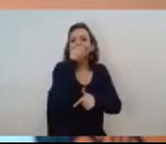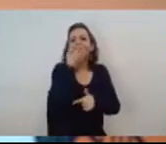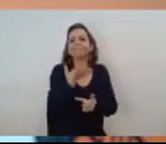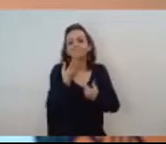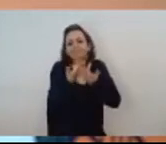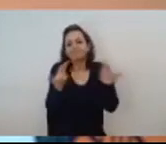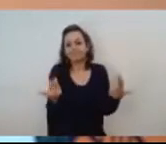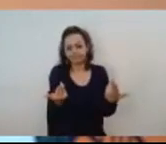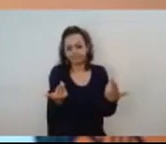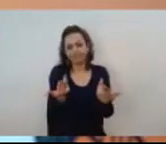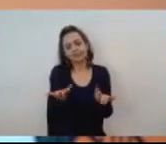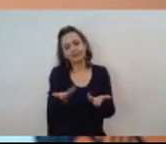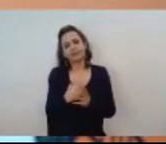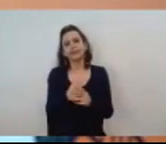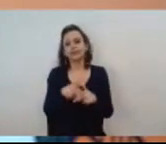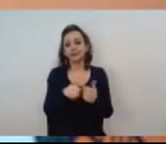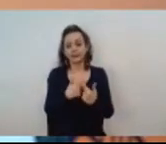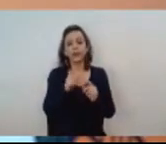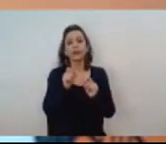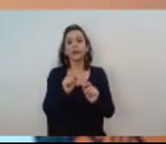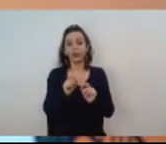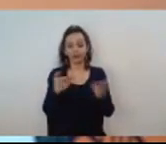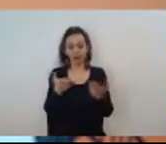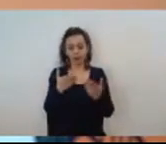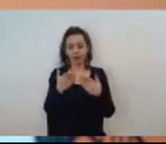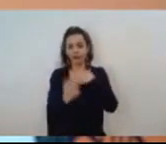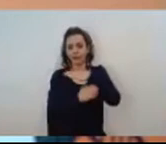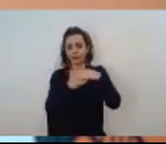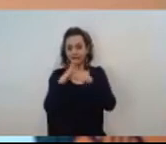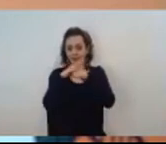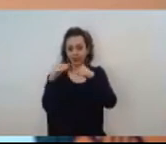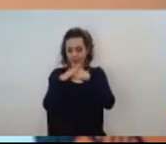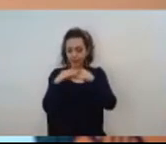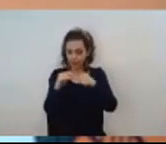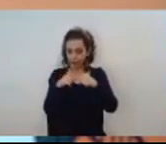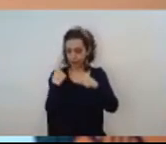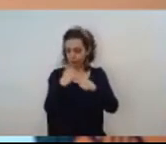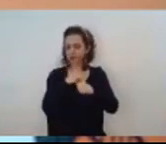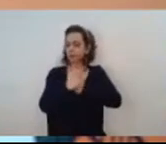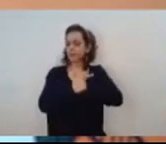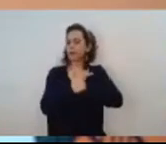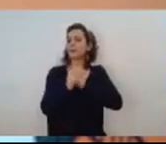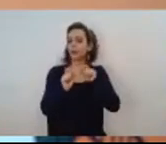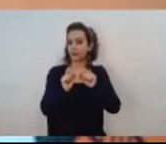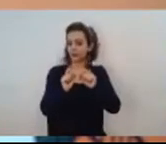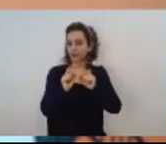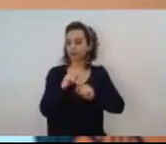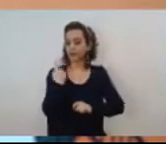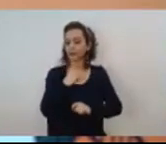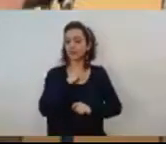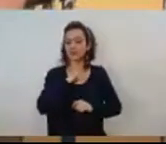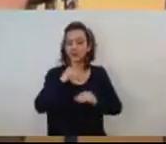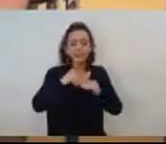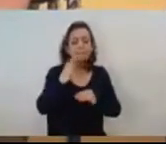Então esse papel do ca ah e hoje não termos mais de 160 pessoas trans transforma a